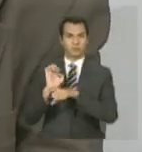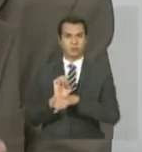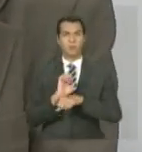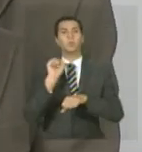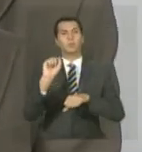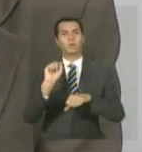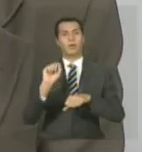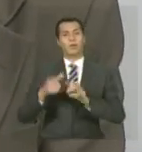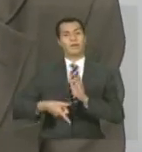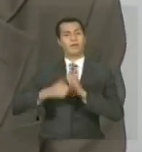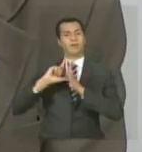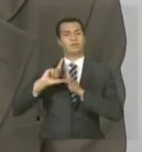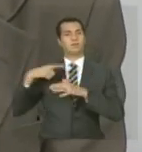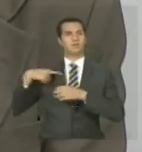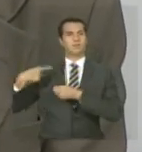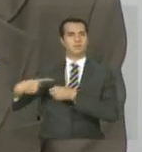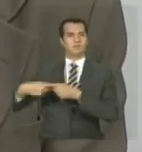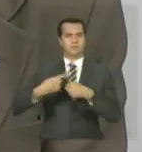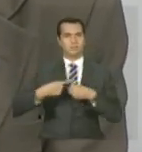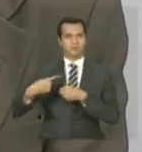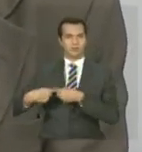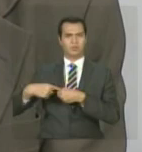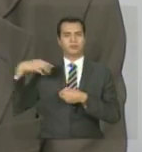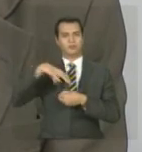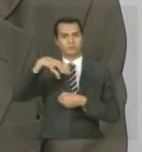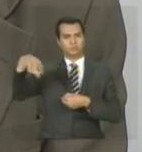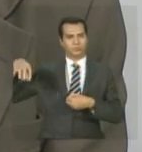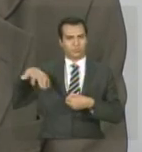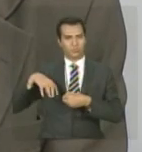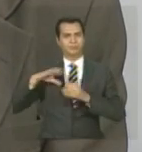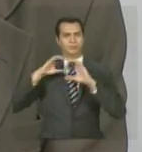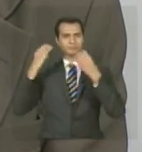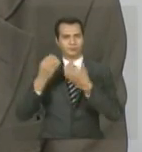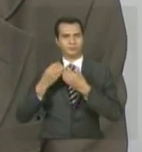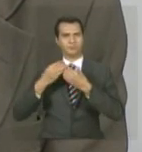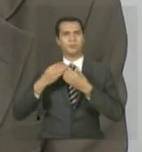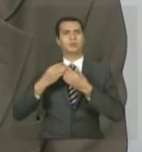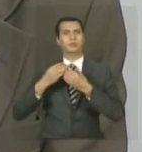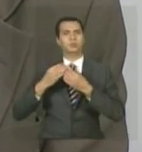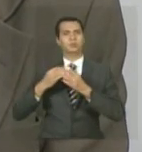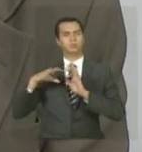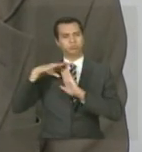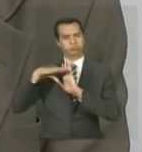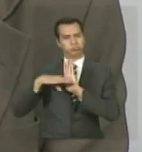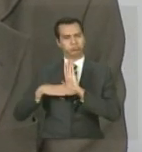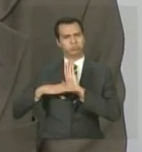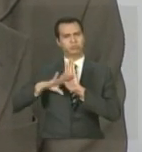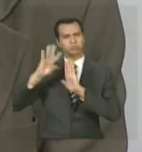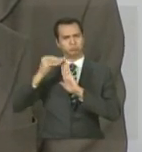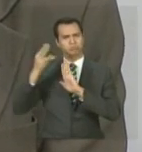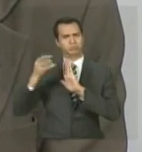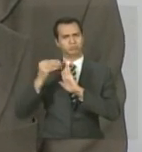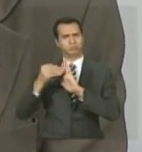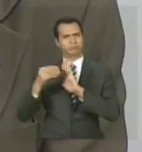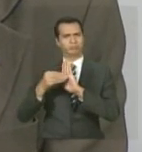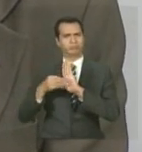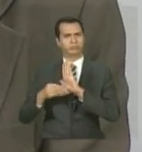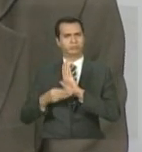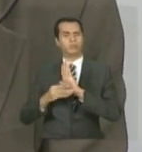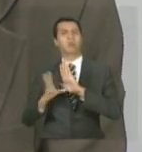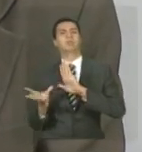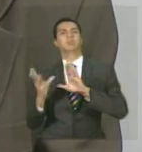municipais e territoriais. Portanto, você já tem ali uma riqueza maior do que